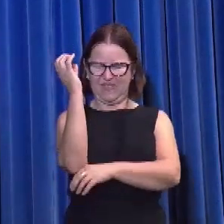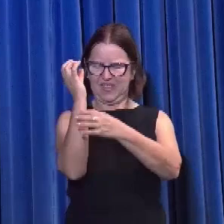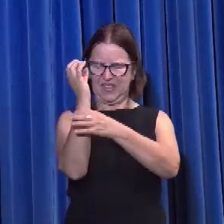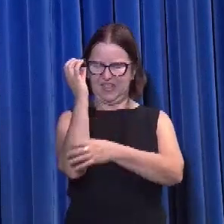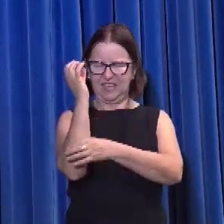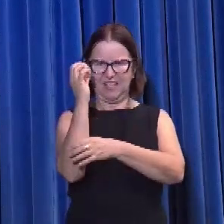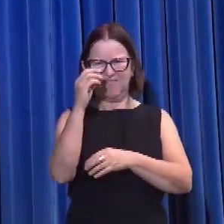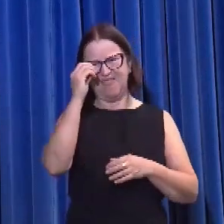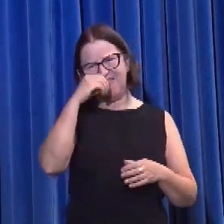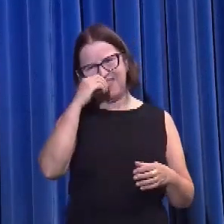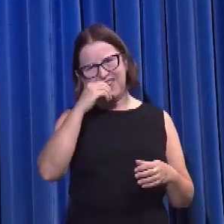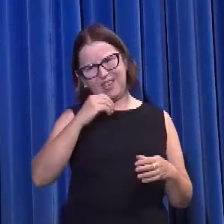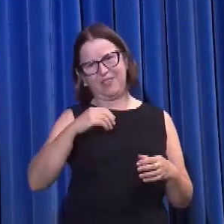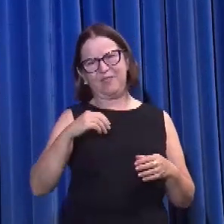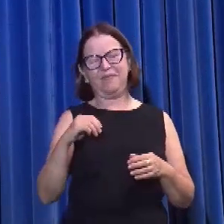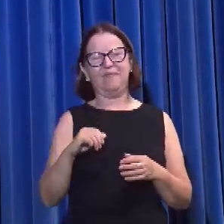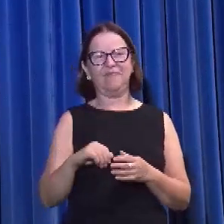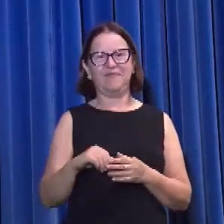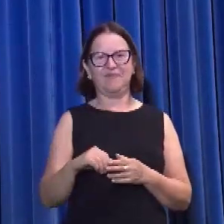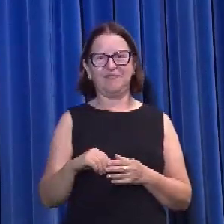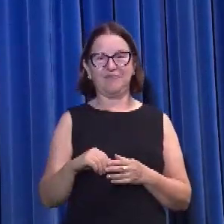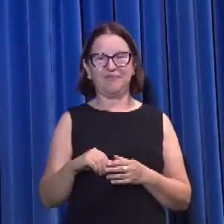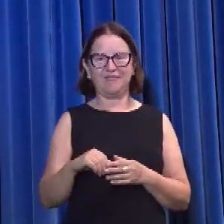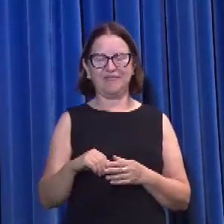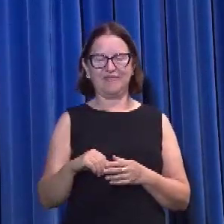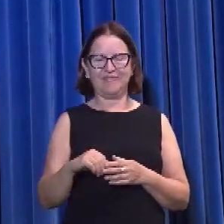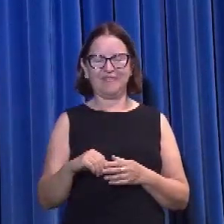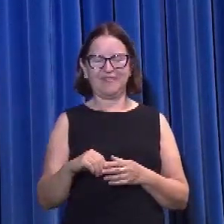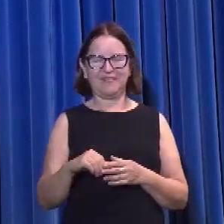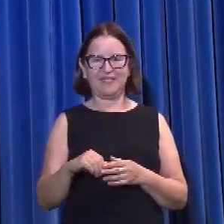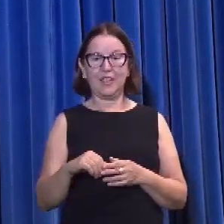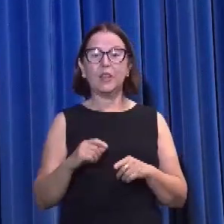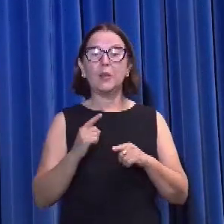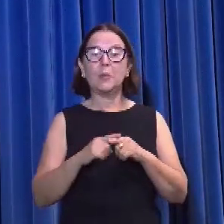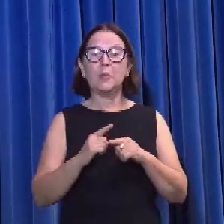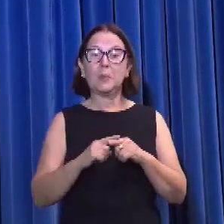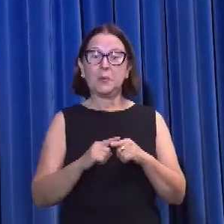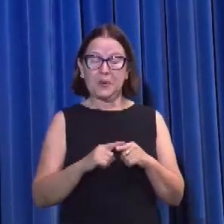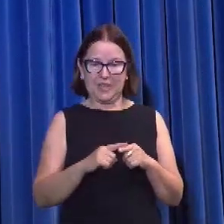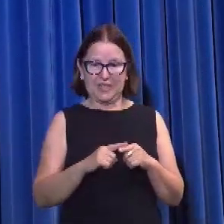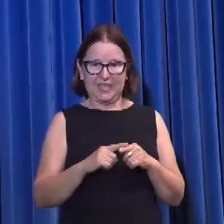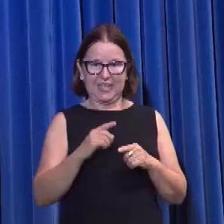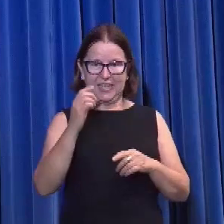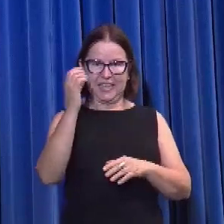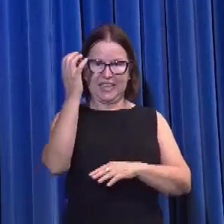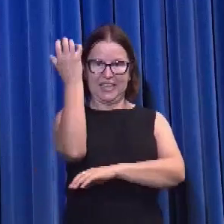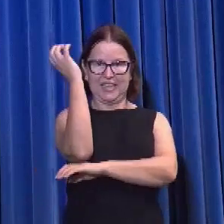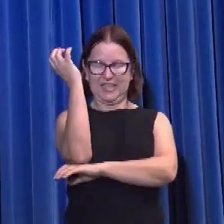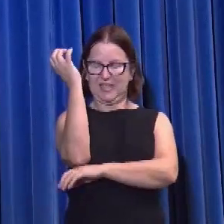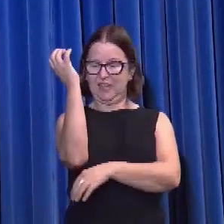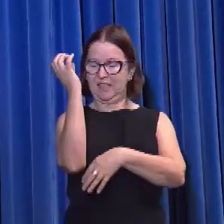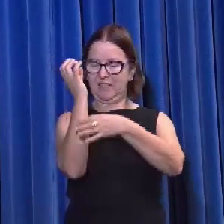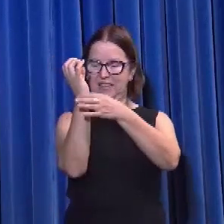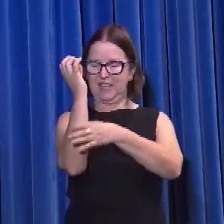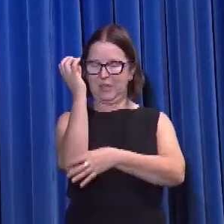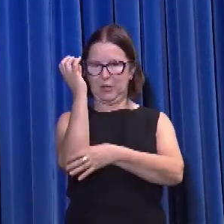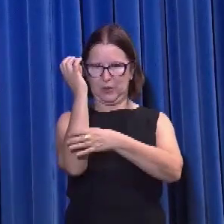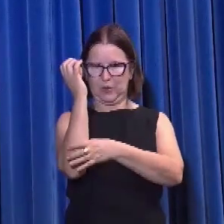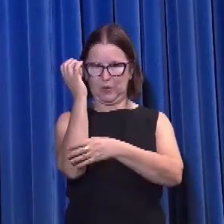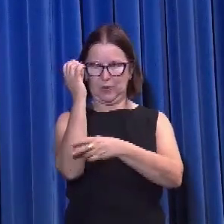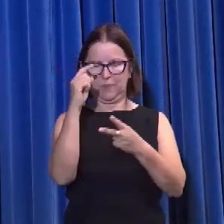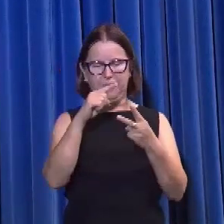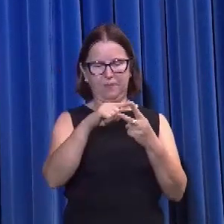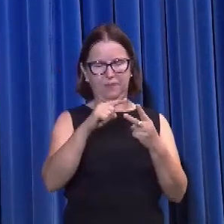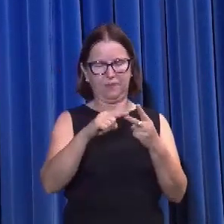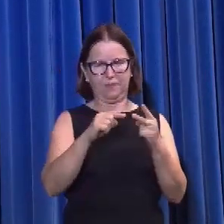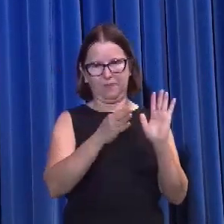e sua realidade, por que ela existe, por que o tronco existe, é para dois